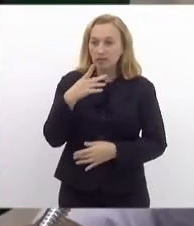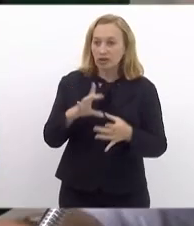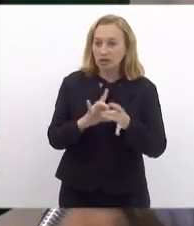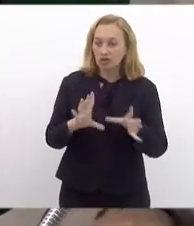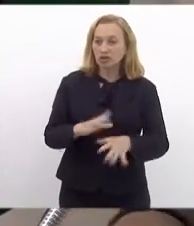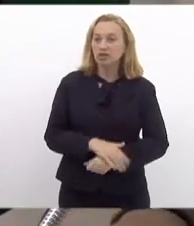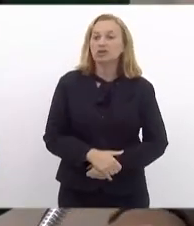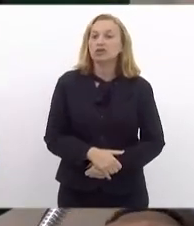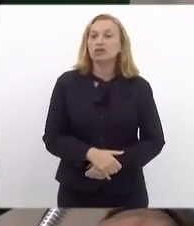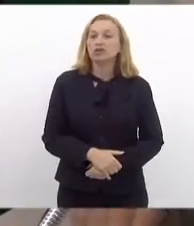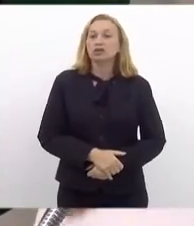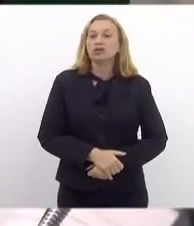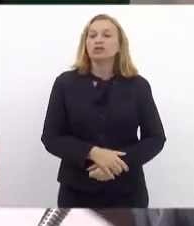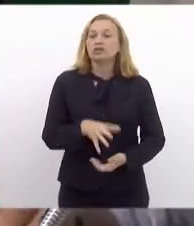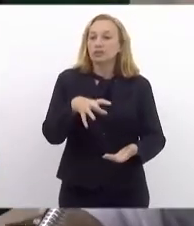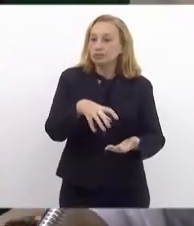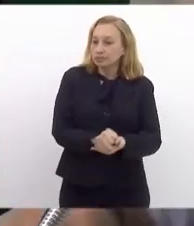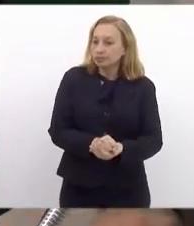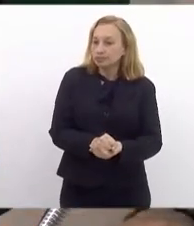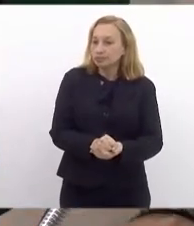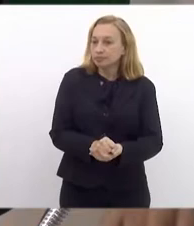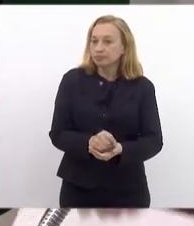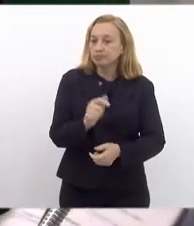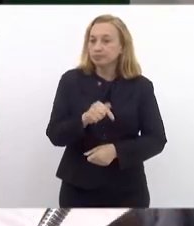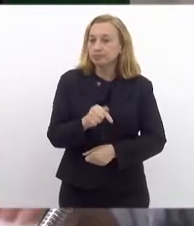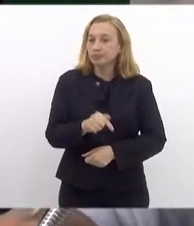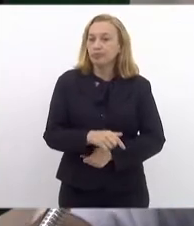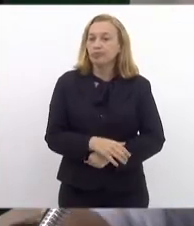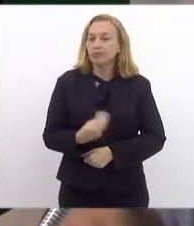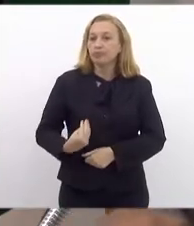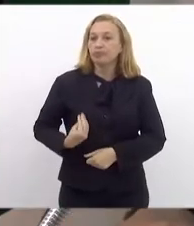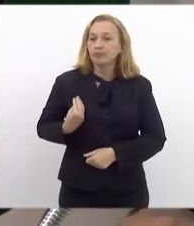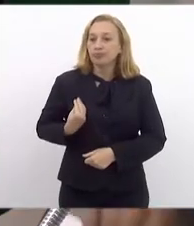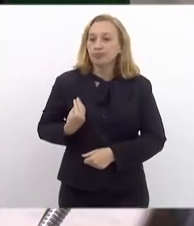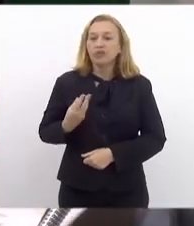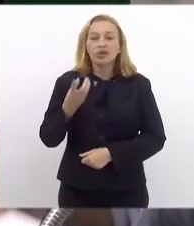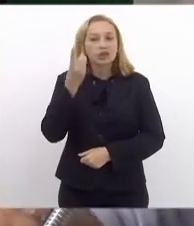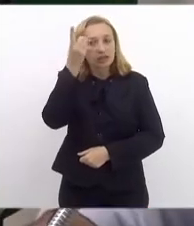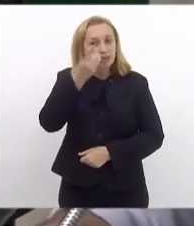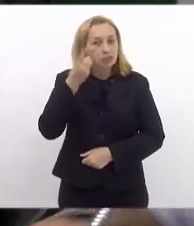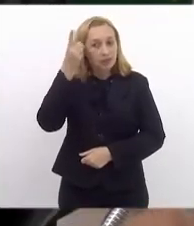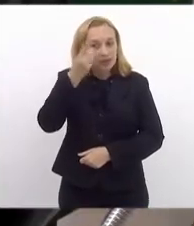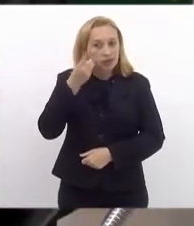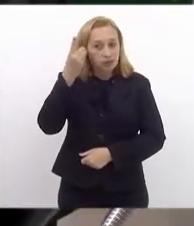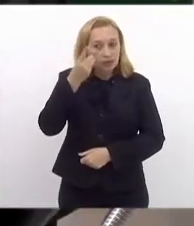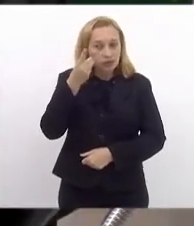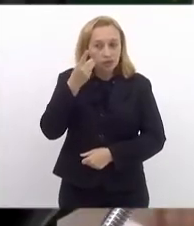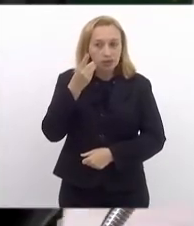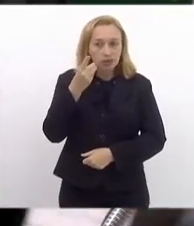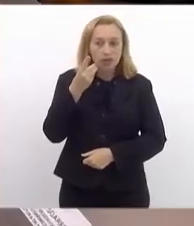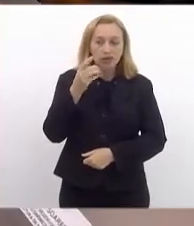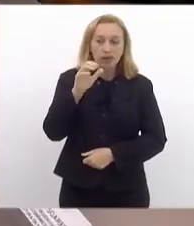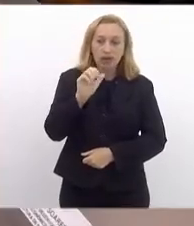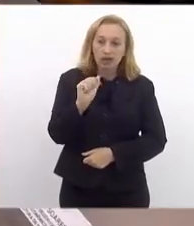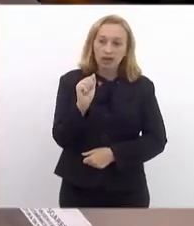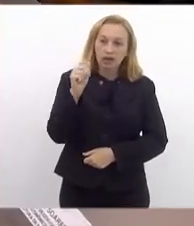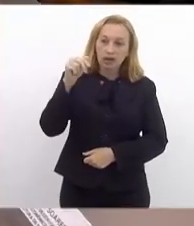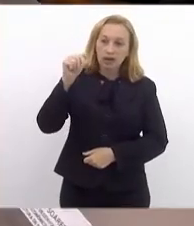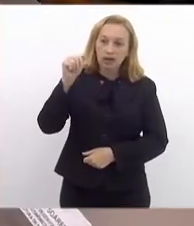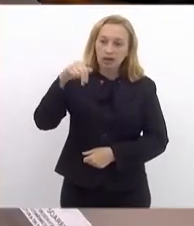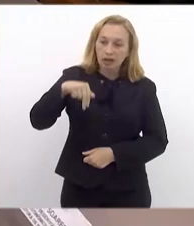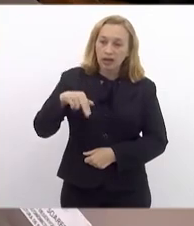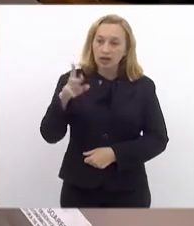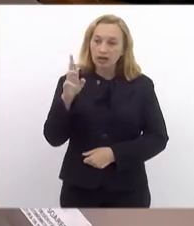do senhor que registrou a presença do deputado André Correia